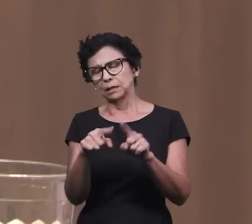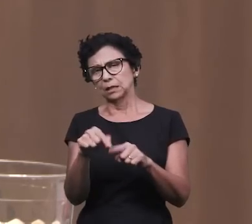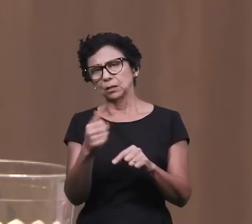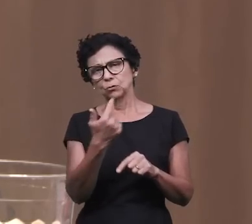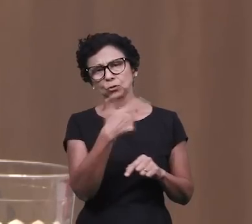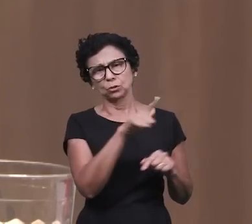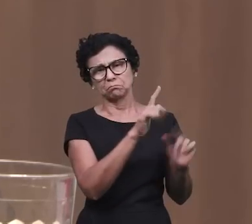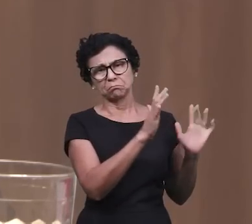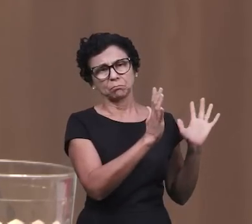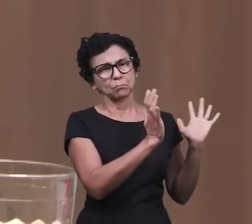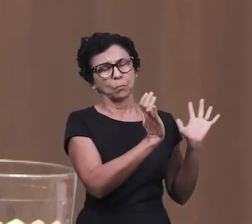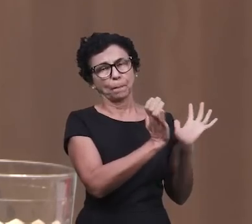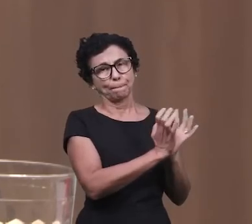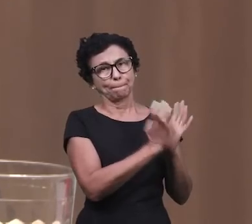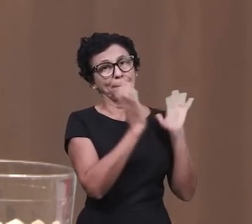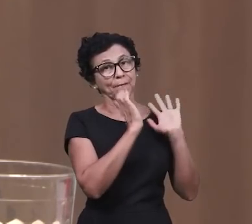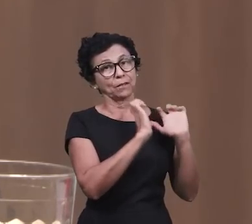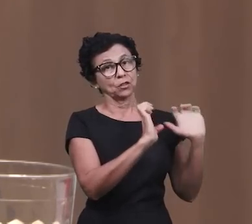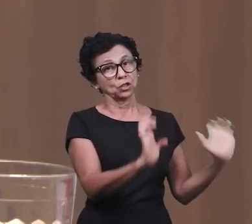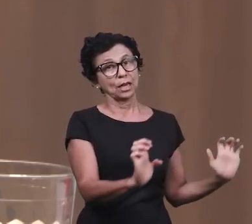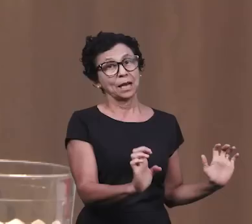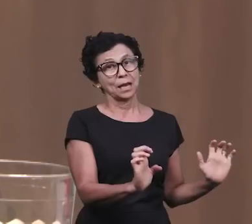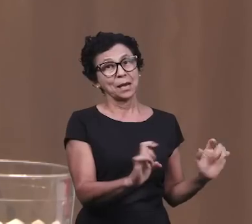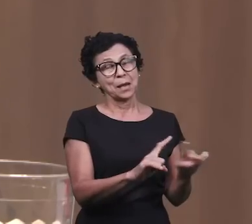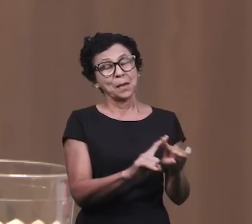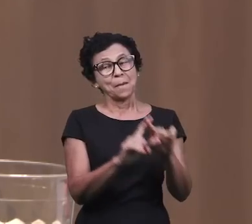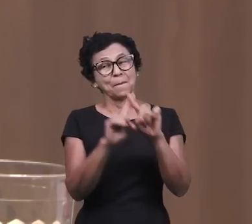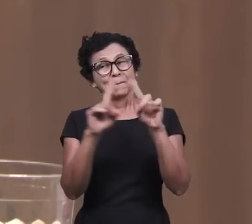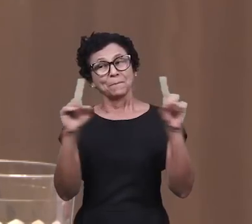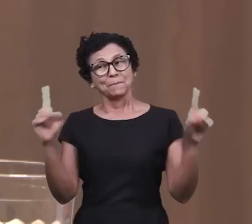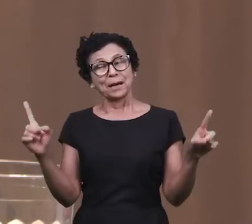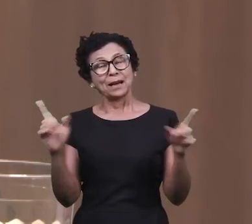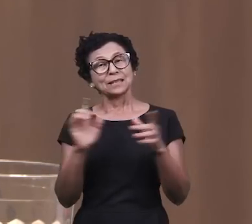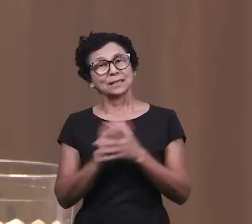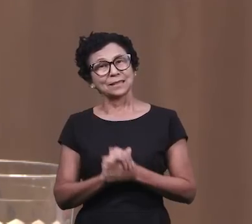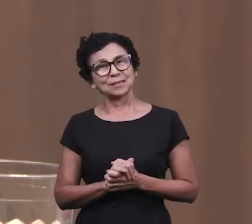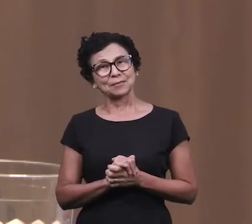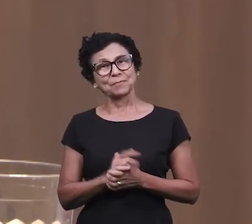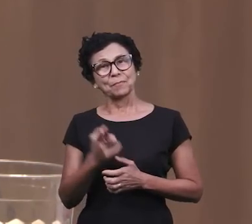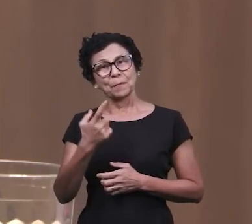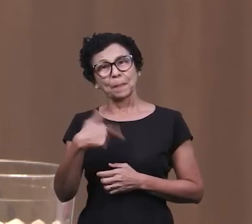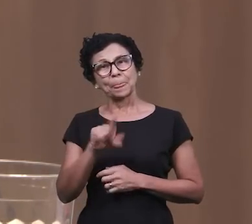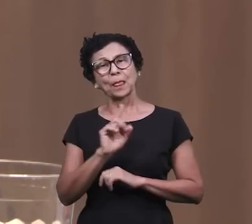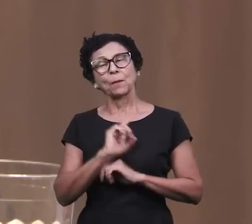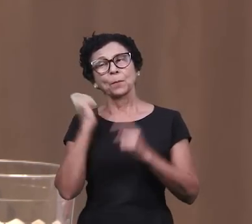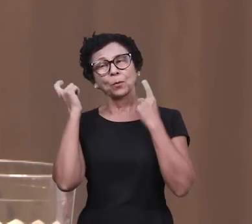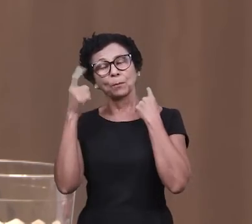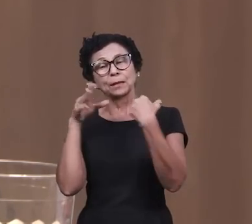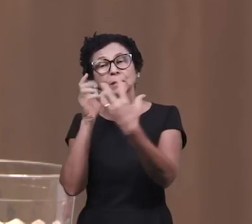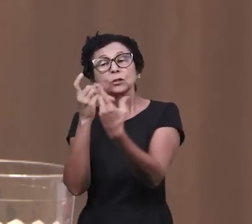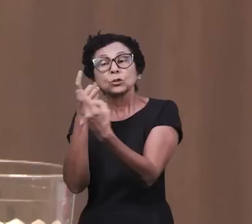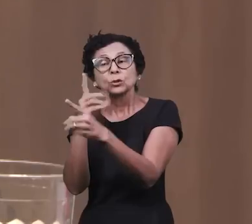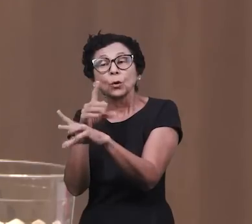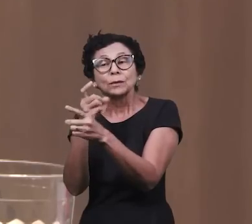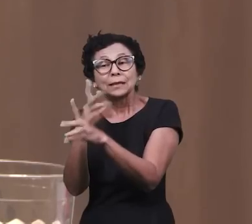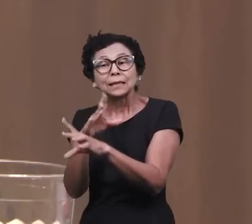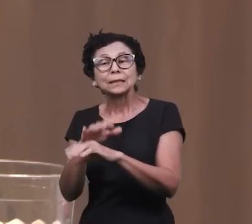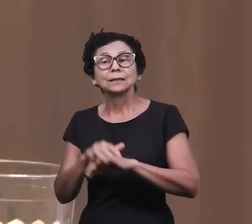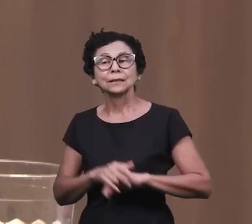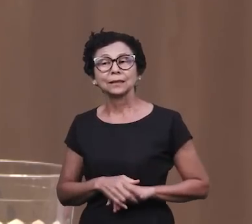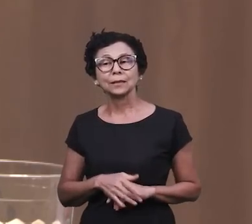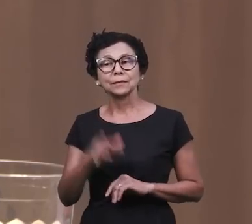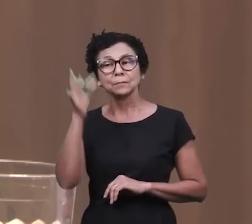vários grupos, mas o que nós levamos os atraiu mais a nós, porque nós levamos ensino, levamos doutrina, levamos